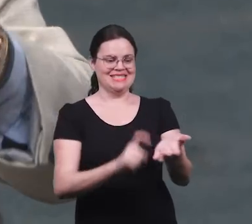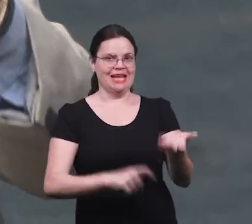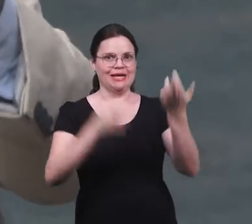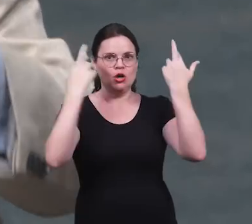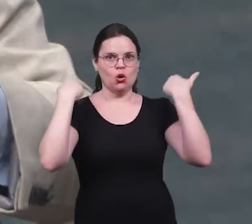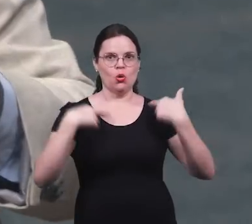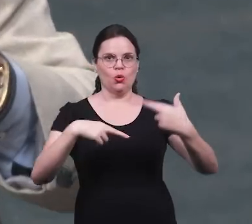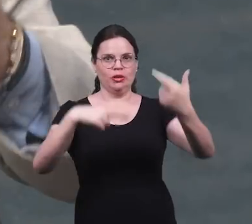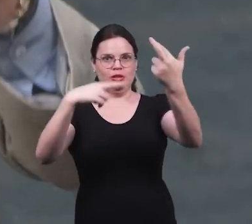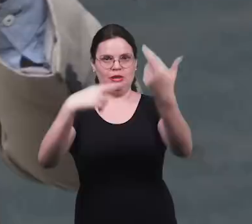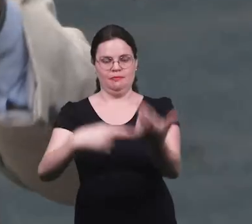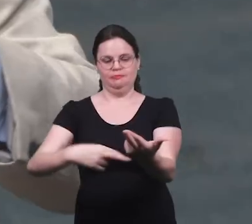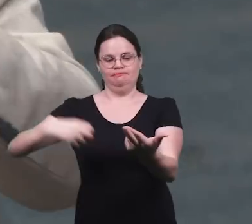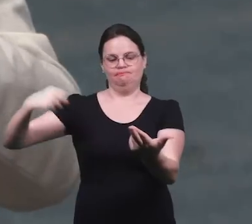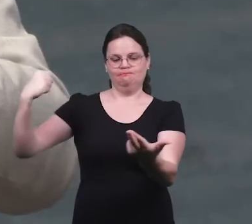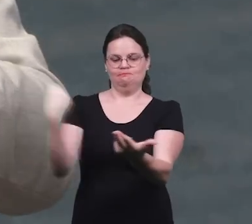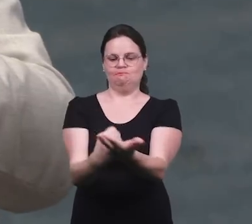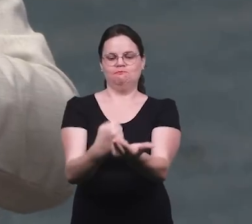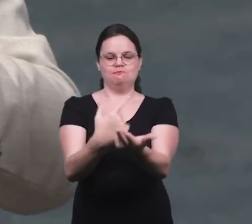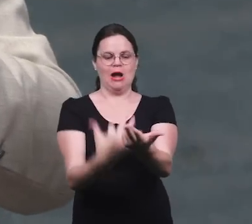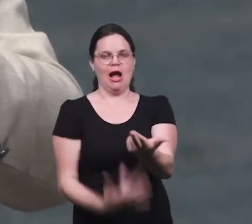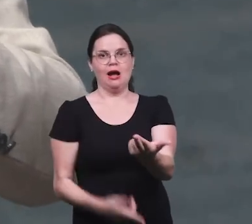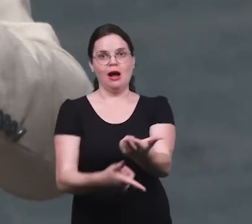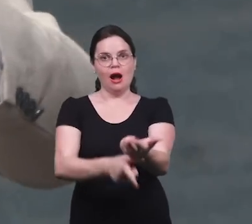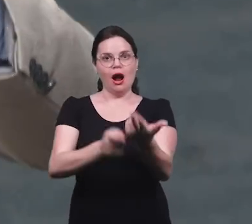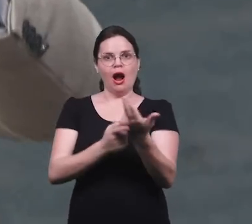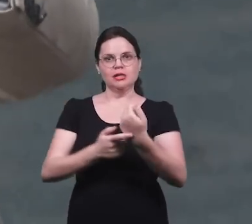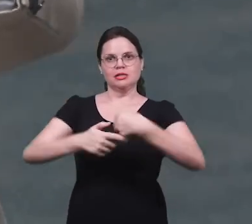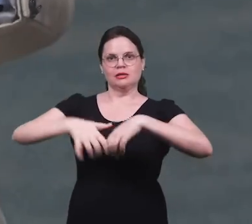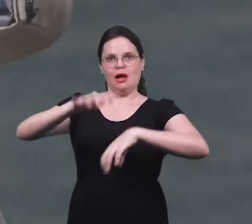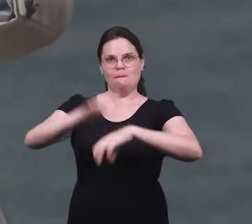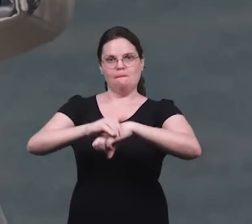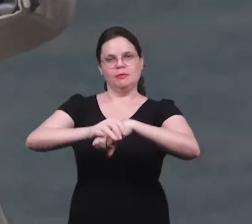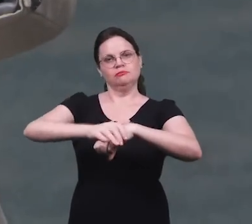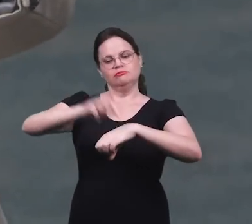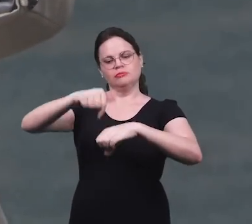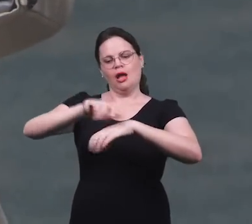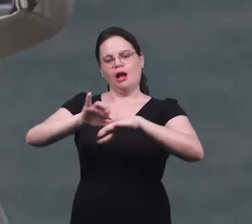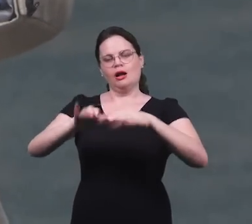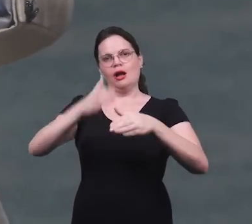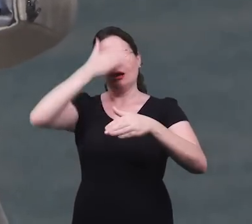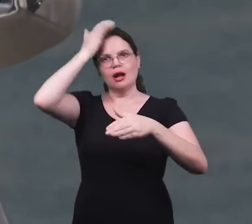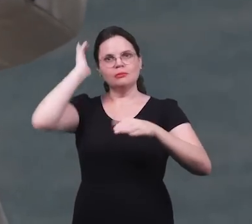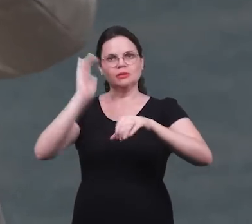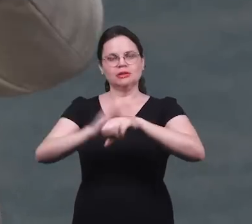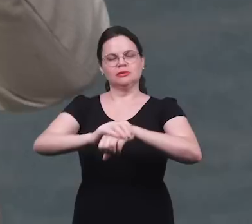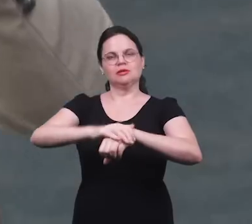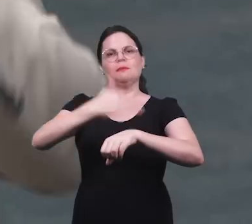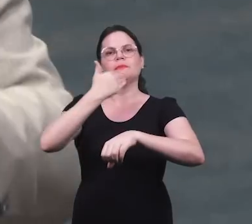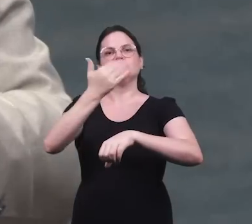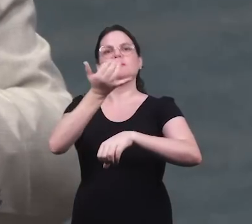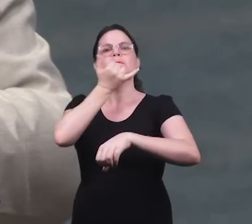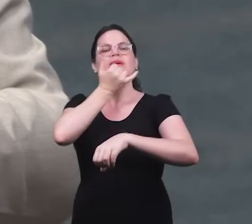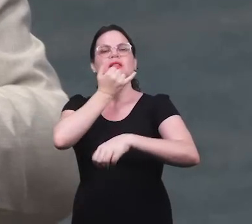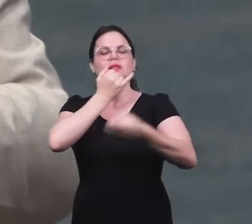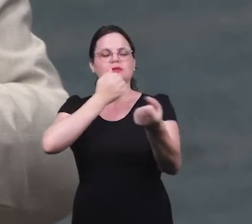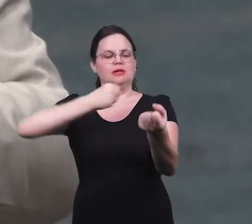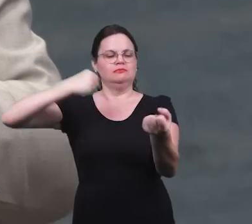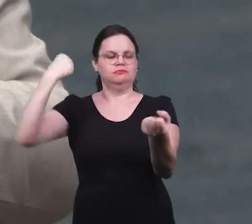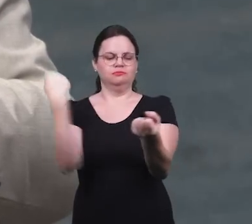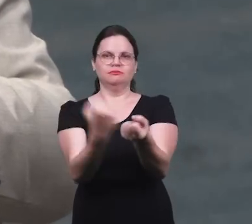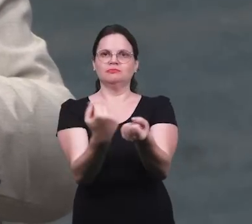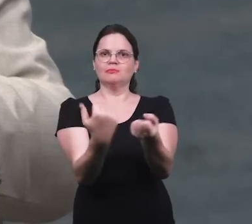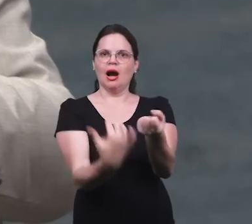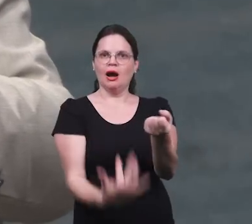era imolado nesse pedido de perdão. E lá dentro ele ficava, e havia uma grande expectativa do povo do